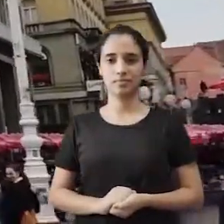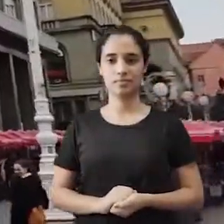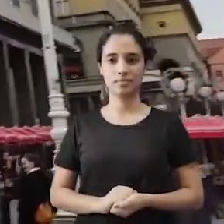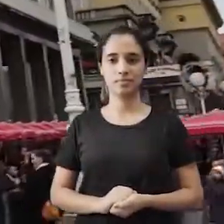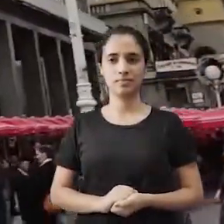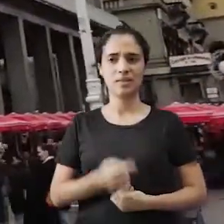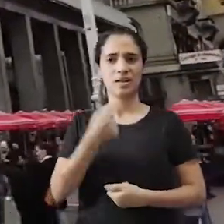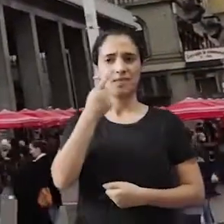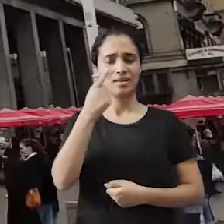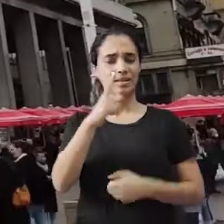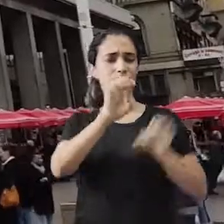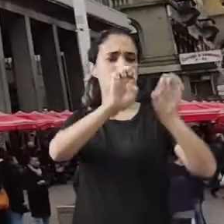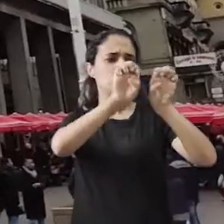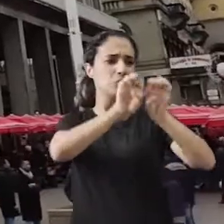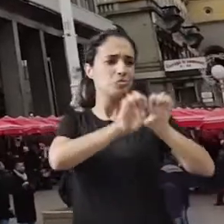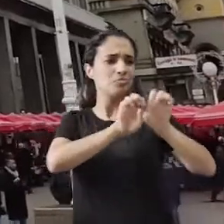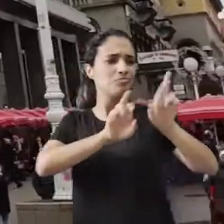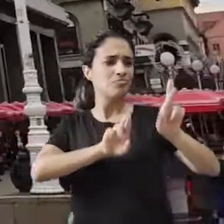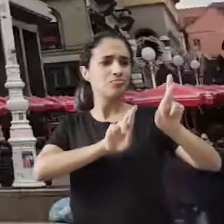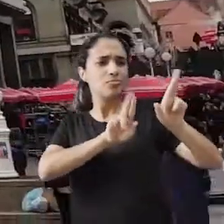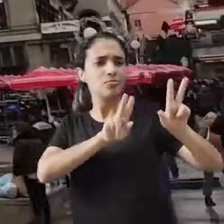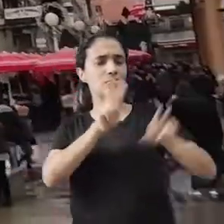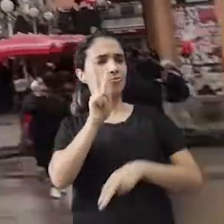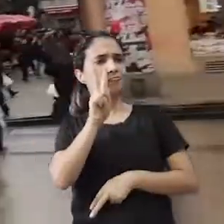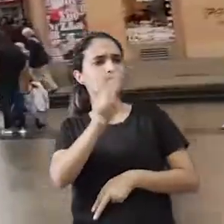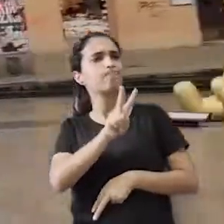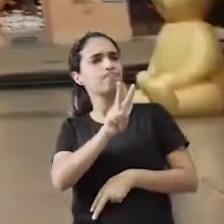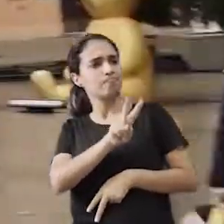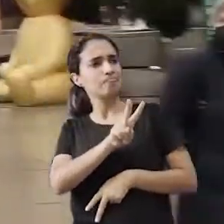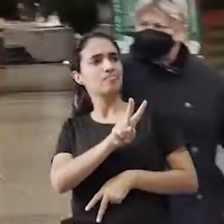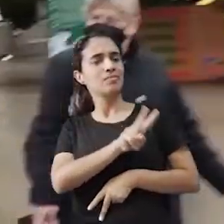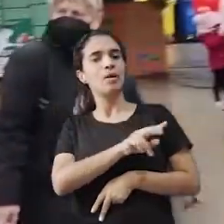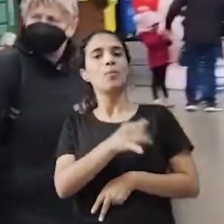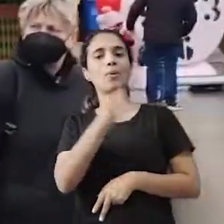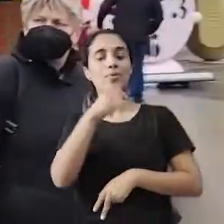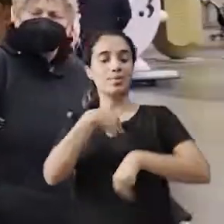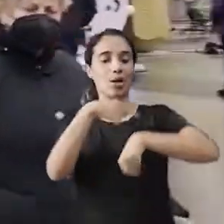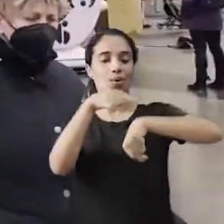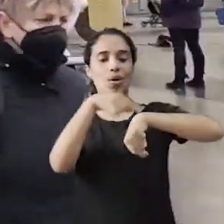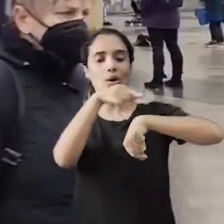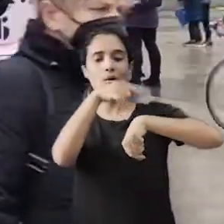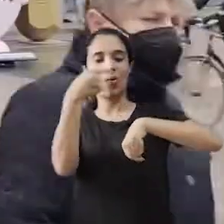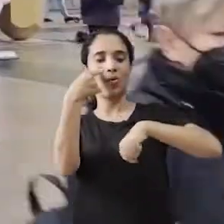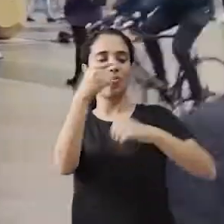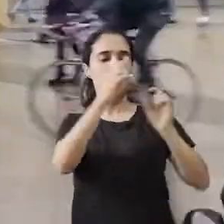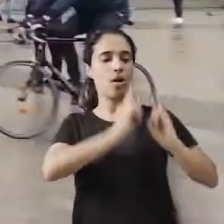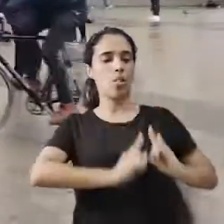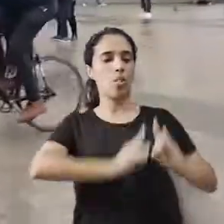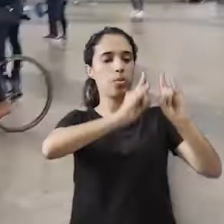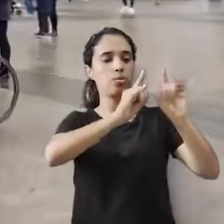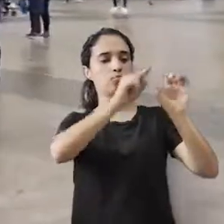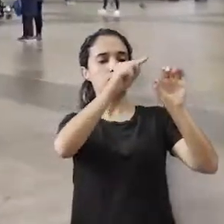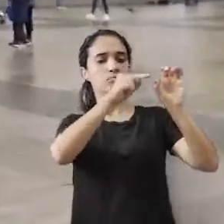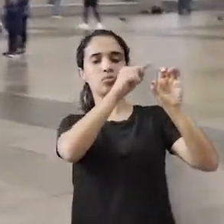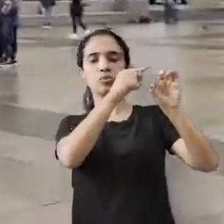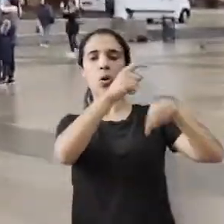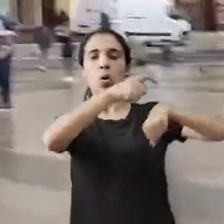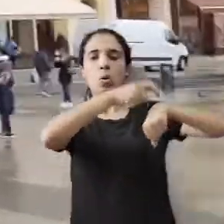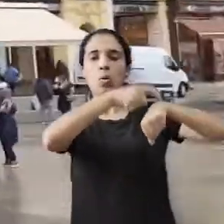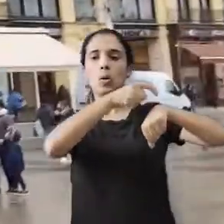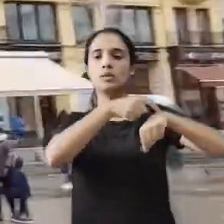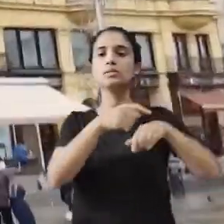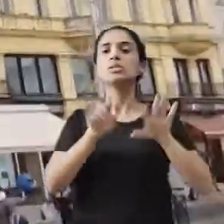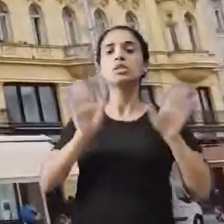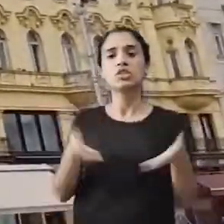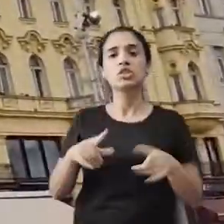a gente tem aqui uma arquitetura diferenciada, tá? Aqui um relógio, já estão com